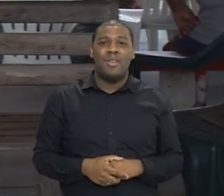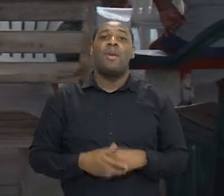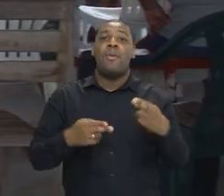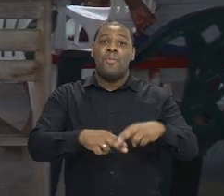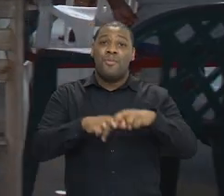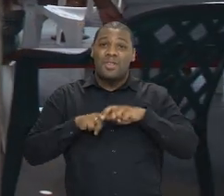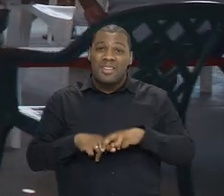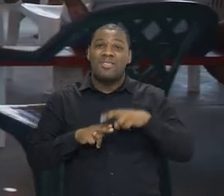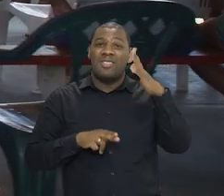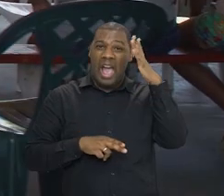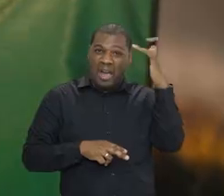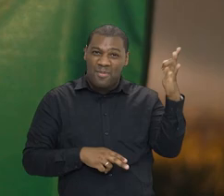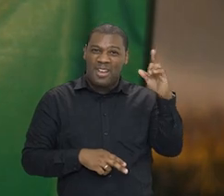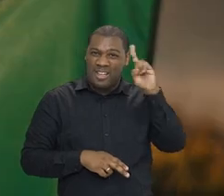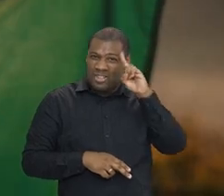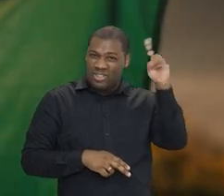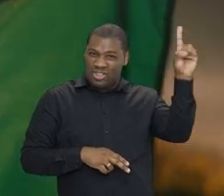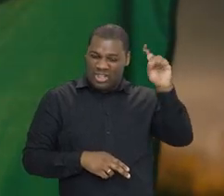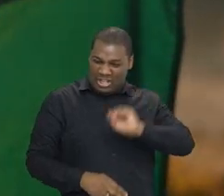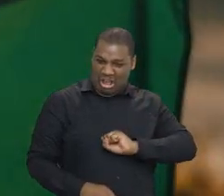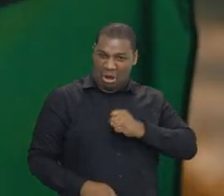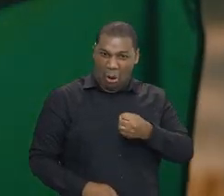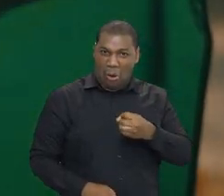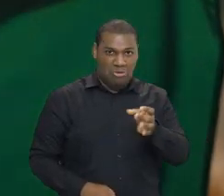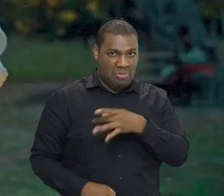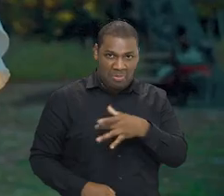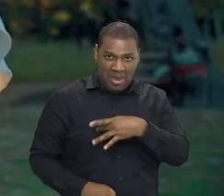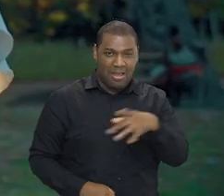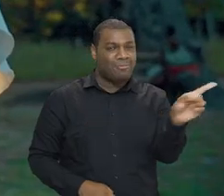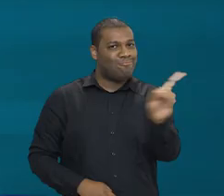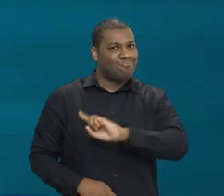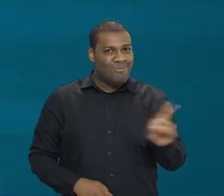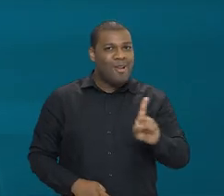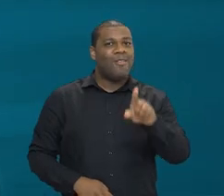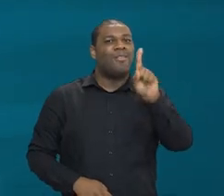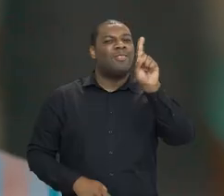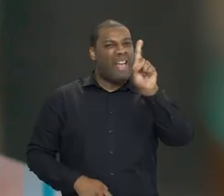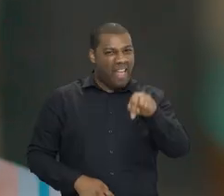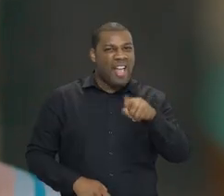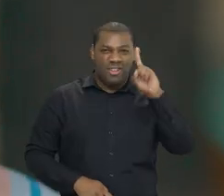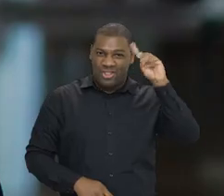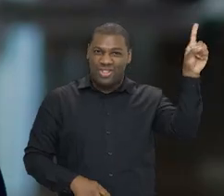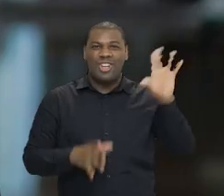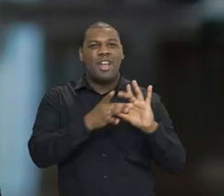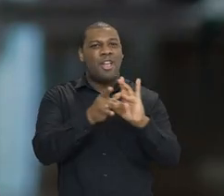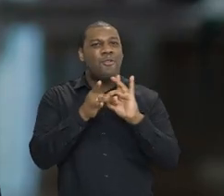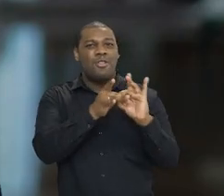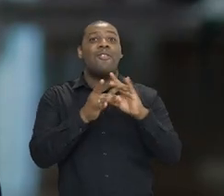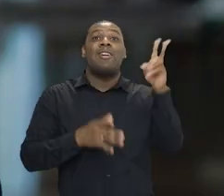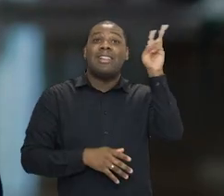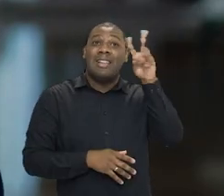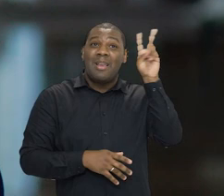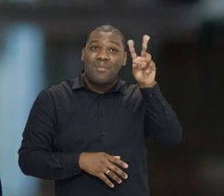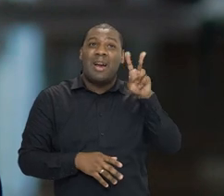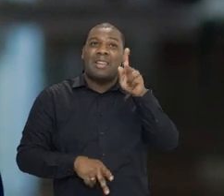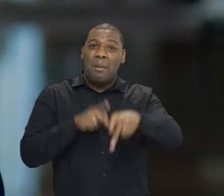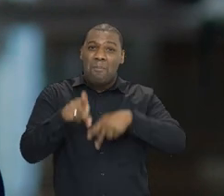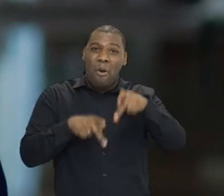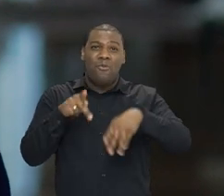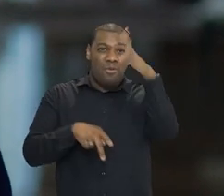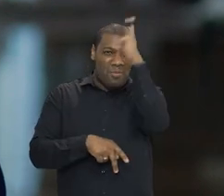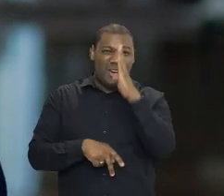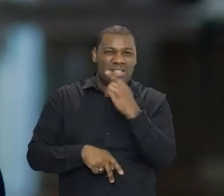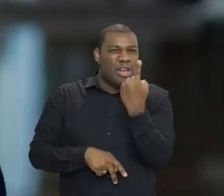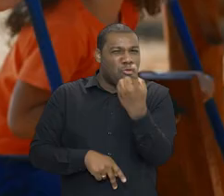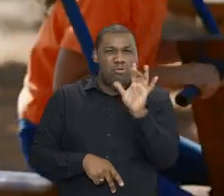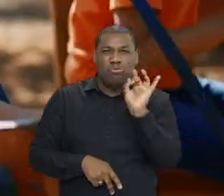sociedade organizada. Por isso, amanhã não será um dia nem de ódio, nem de medo, e sim de união. O dia de lembrarmos que o